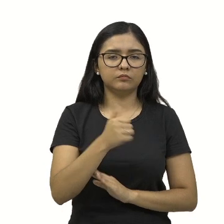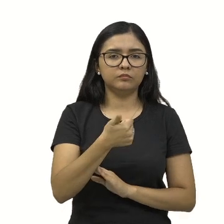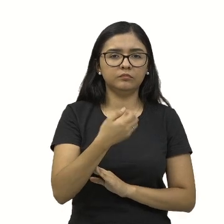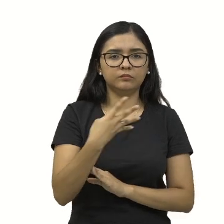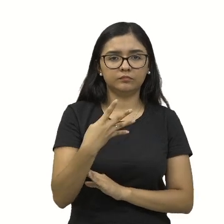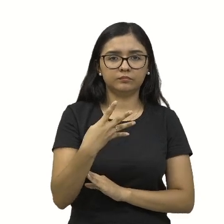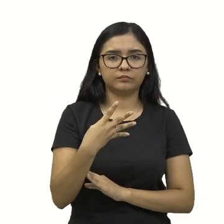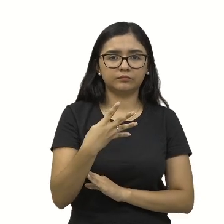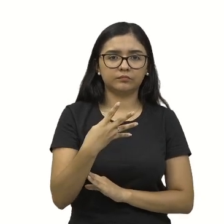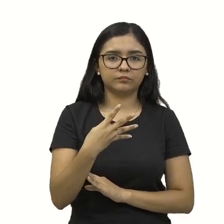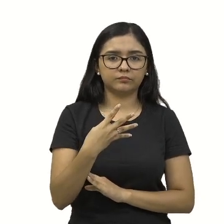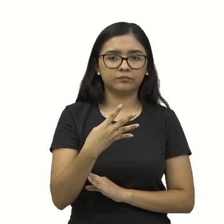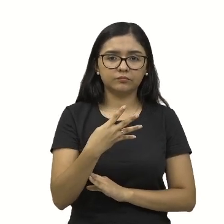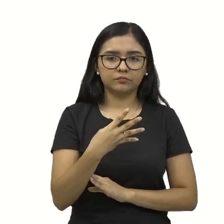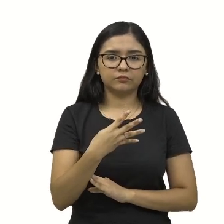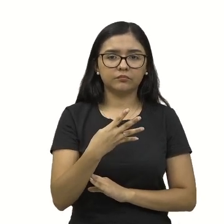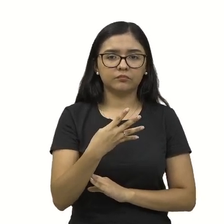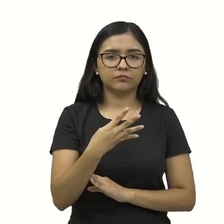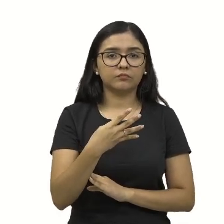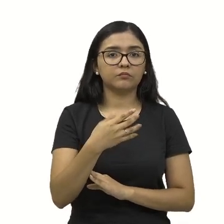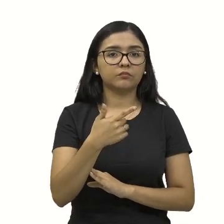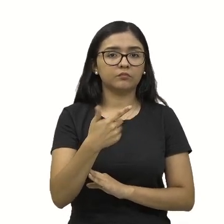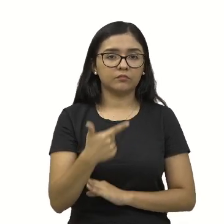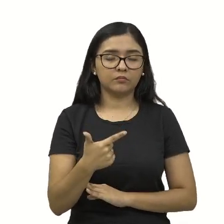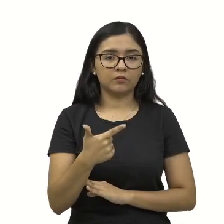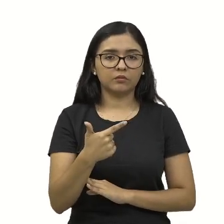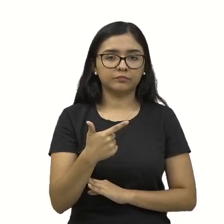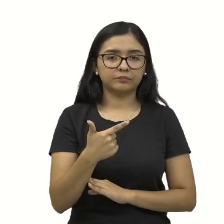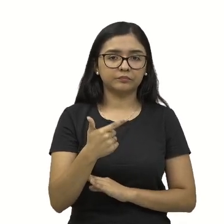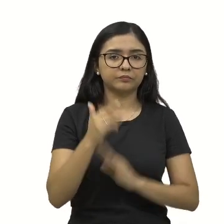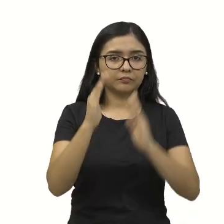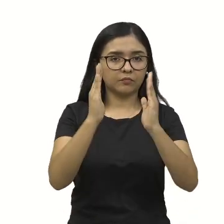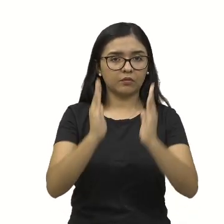14 e 2, né?